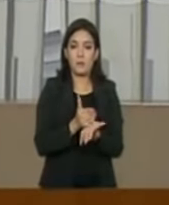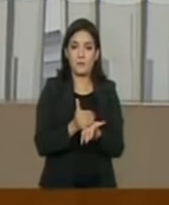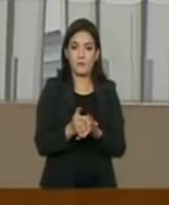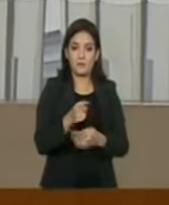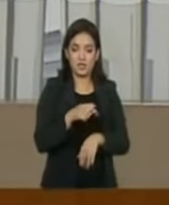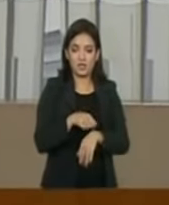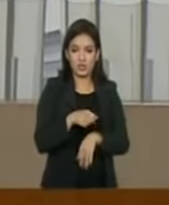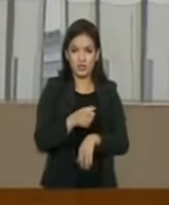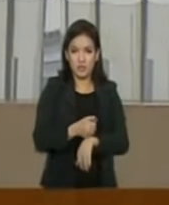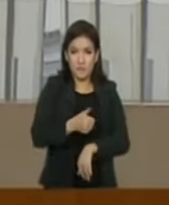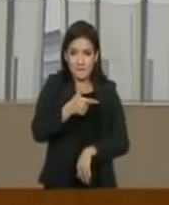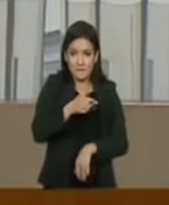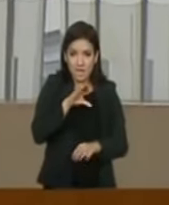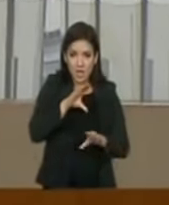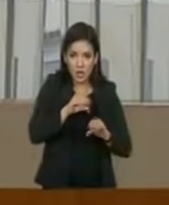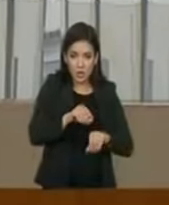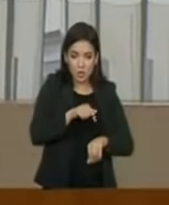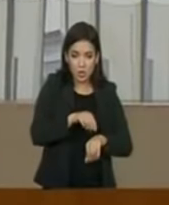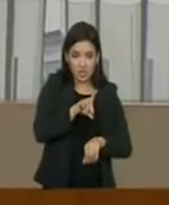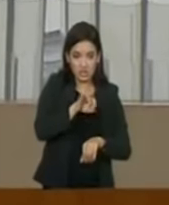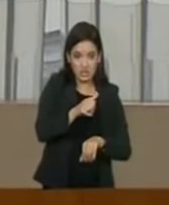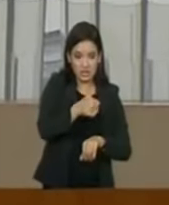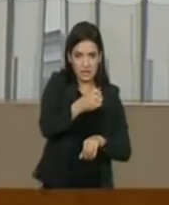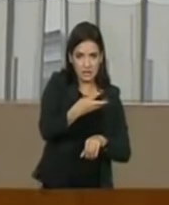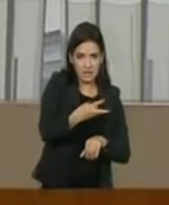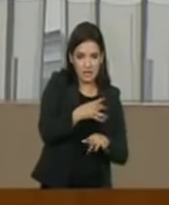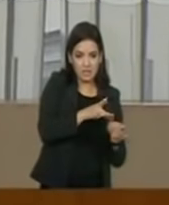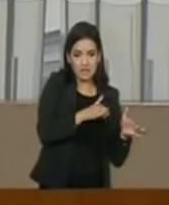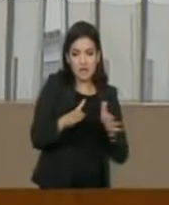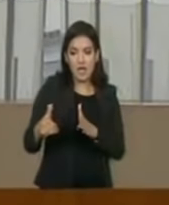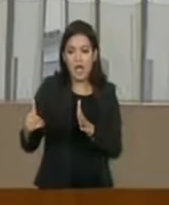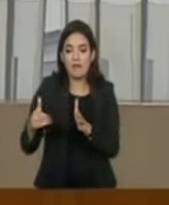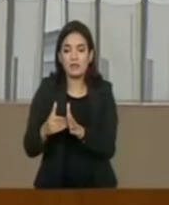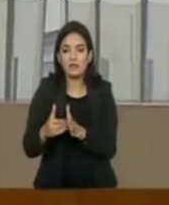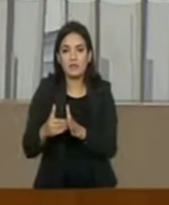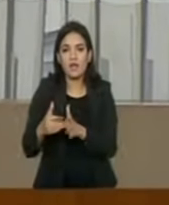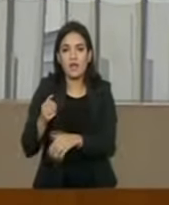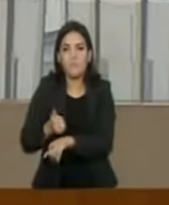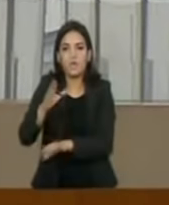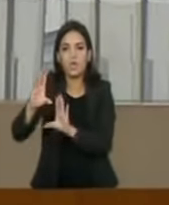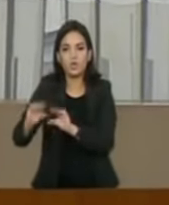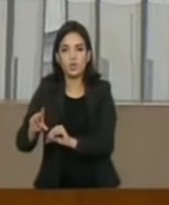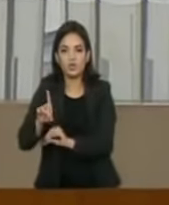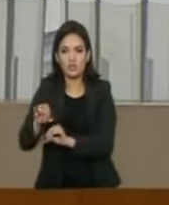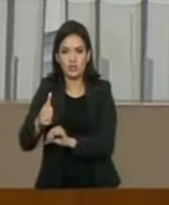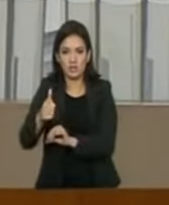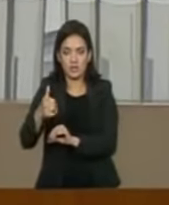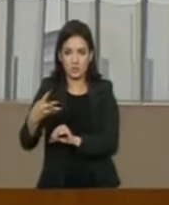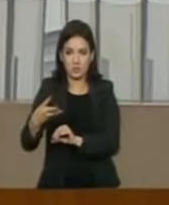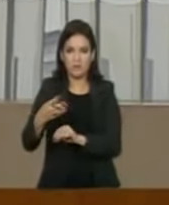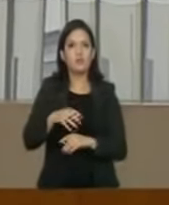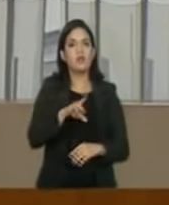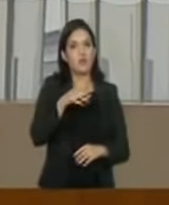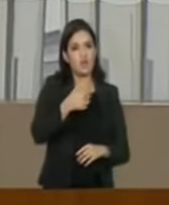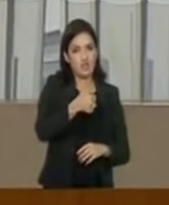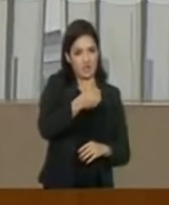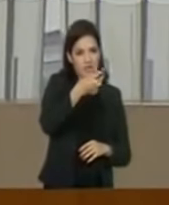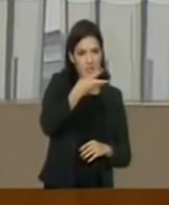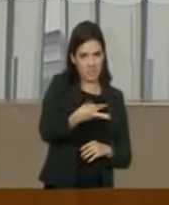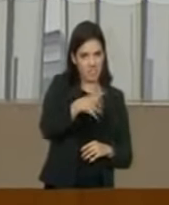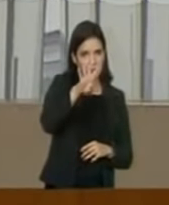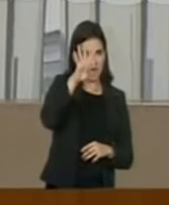até 24 horas do dia 14 dia 13 quarta dia 14